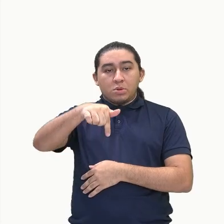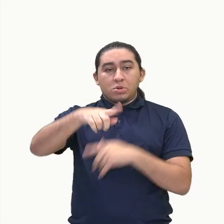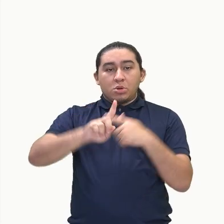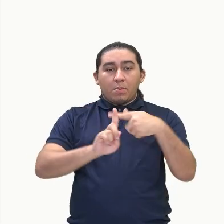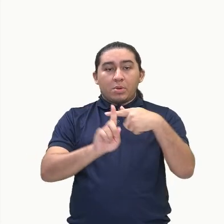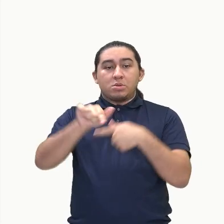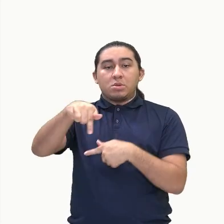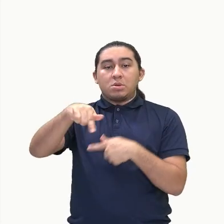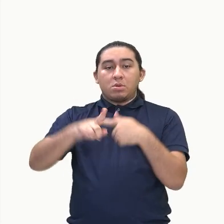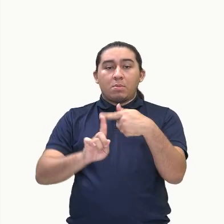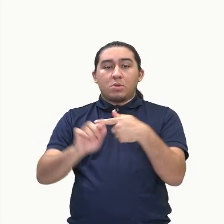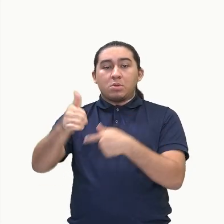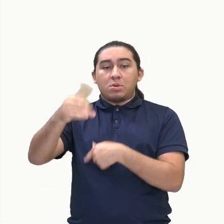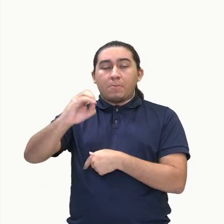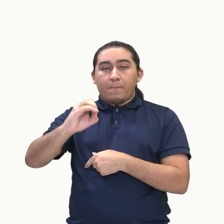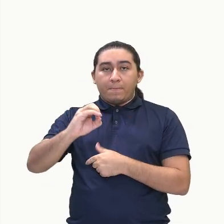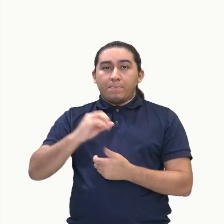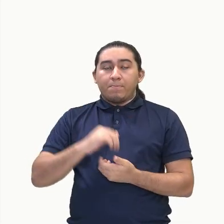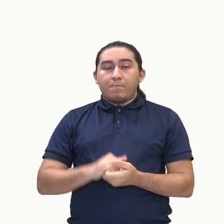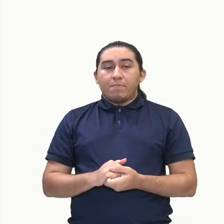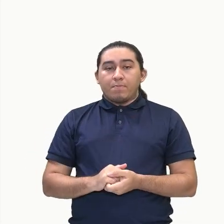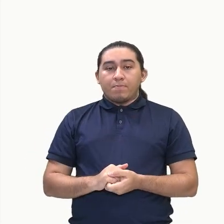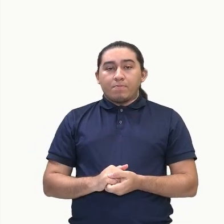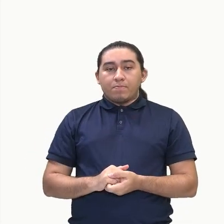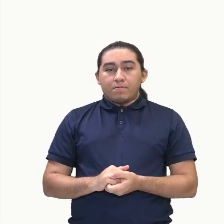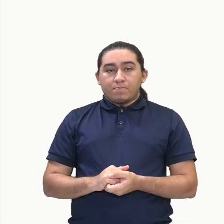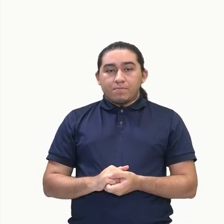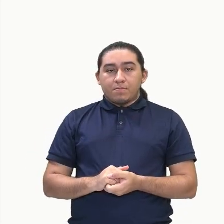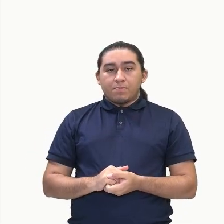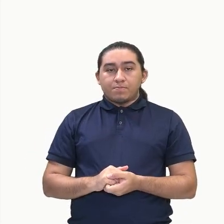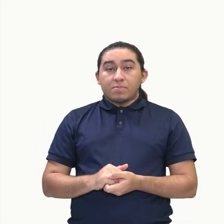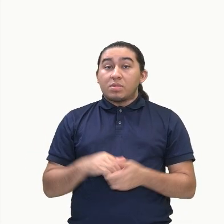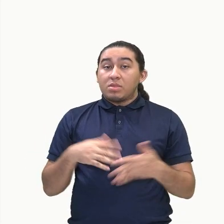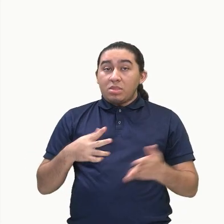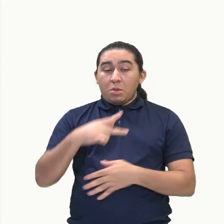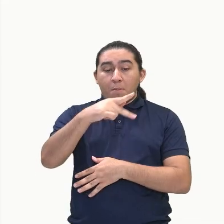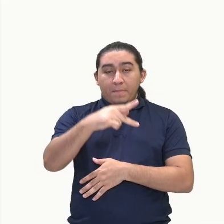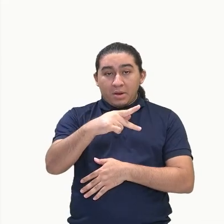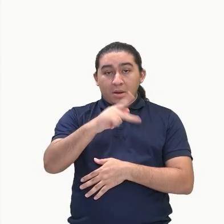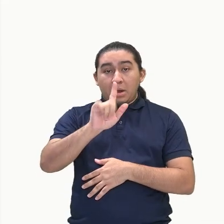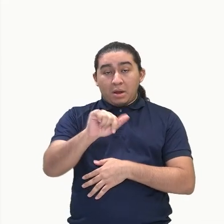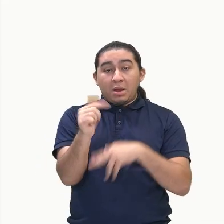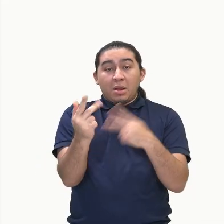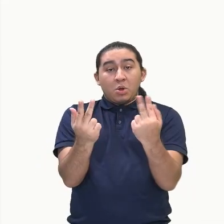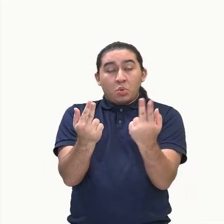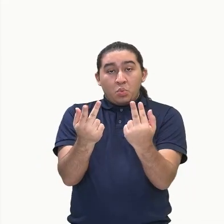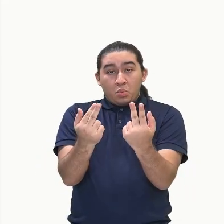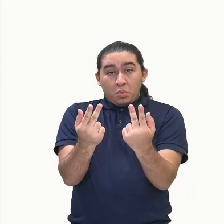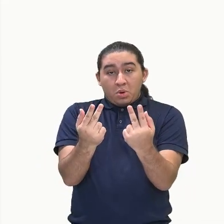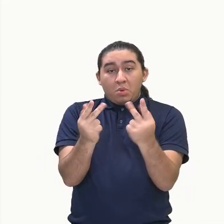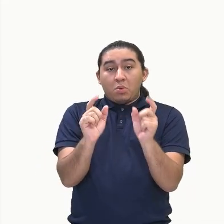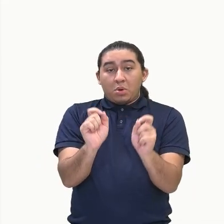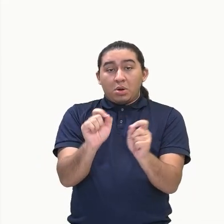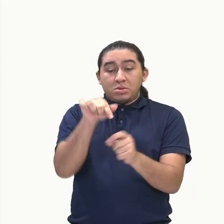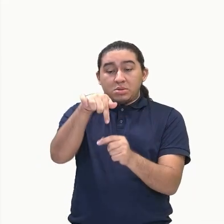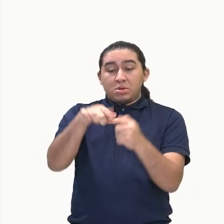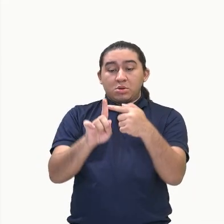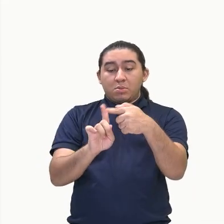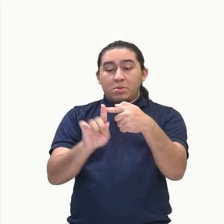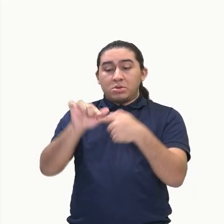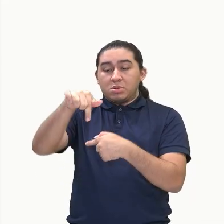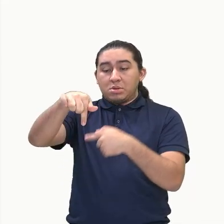mais 7 mais 10. Então, o perímetro é a soma dos lados. Então, vai ficar 7